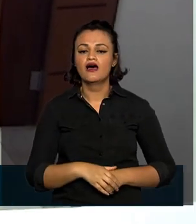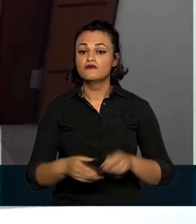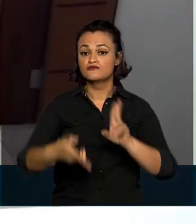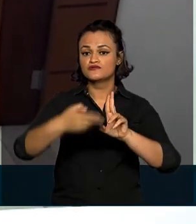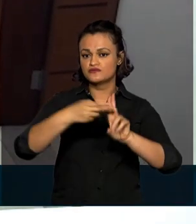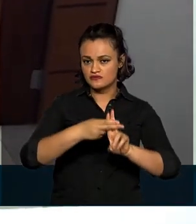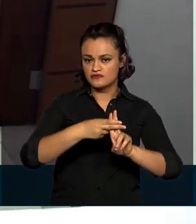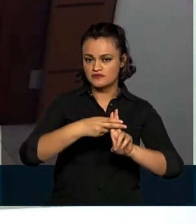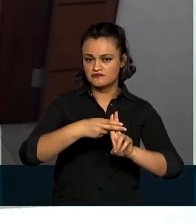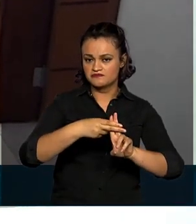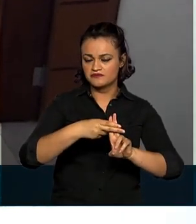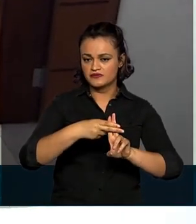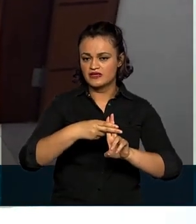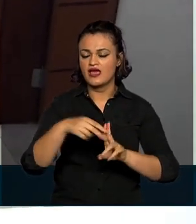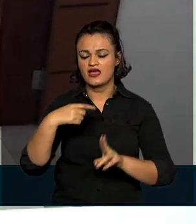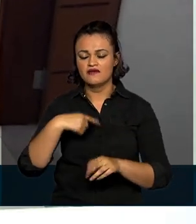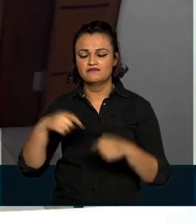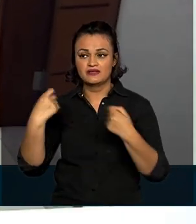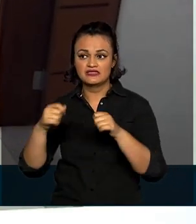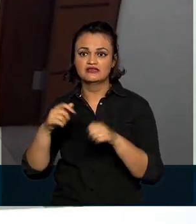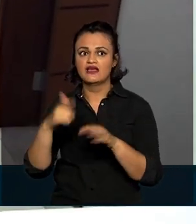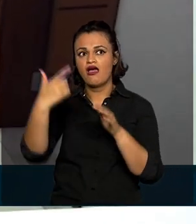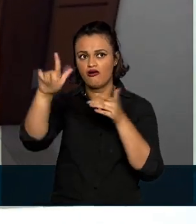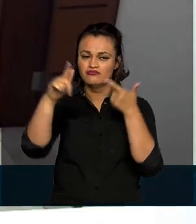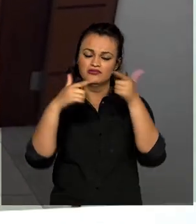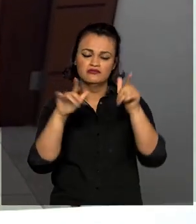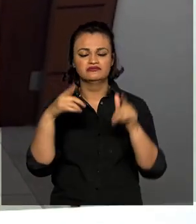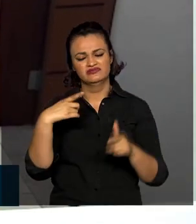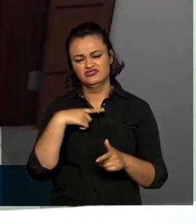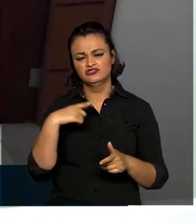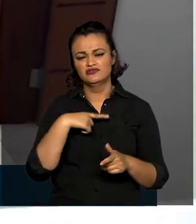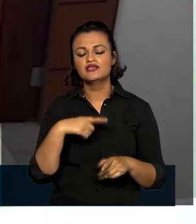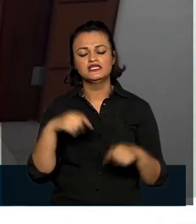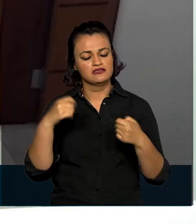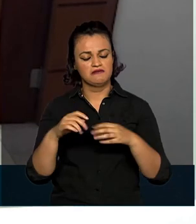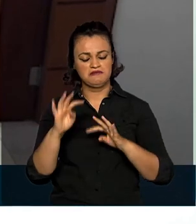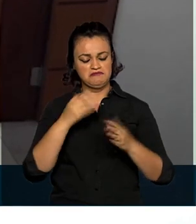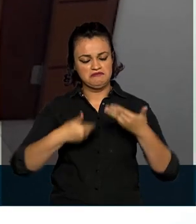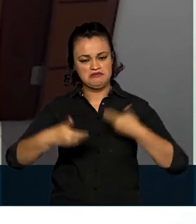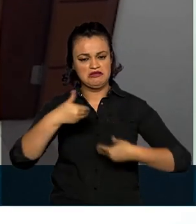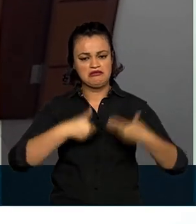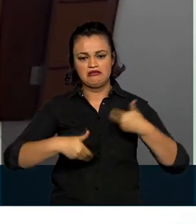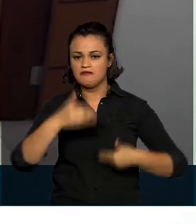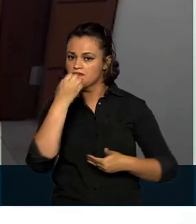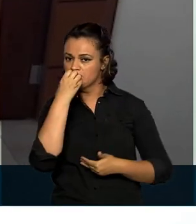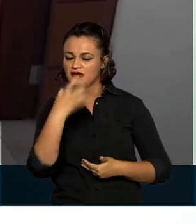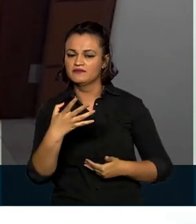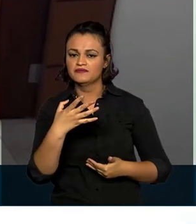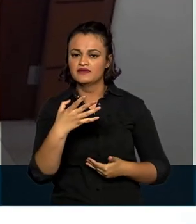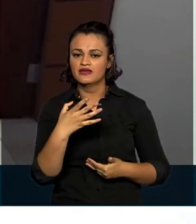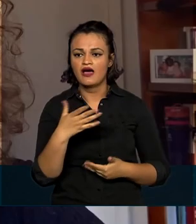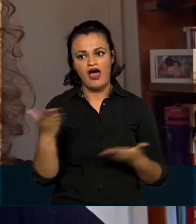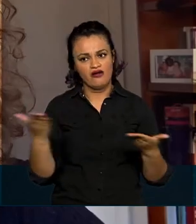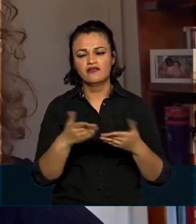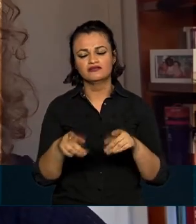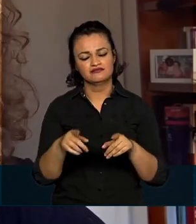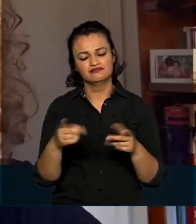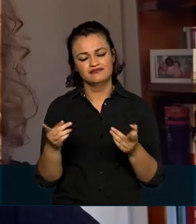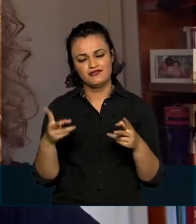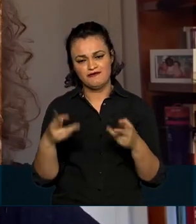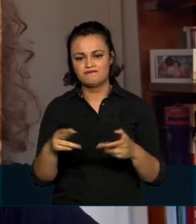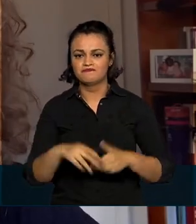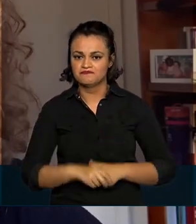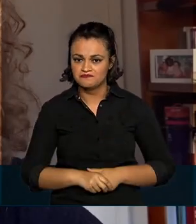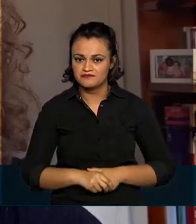SUS, precisei de outras ocasiões, fui bem atendido, essa não poderia ser diferente. A gente tem um